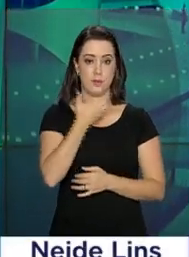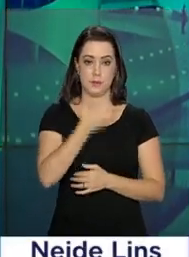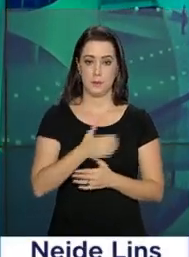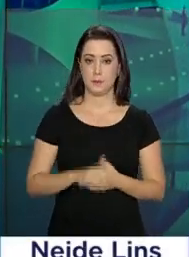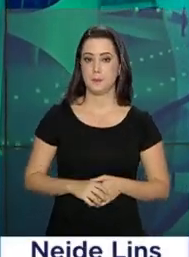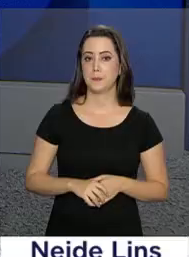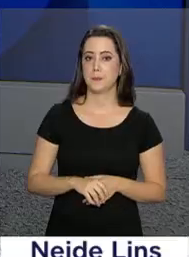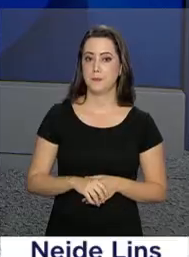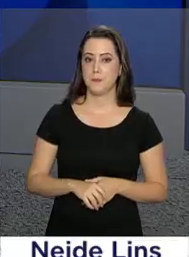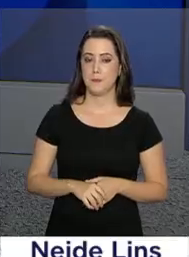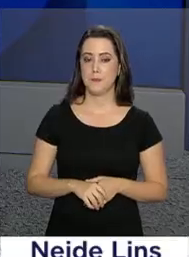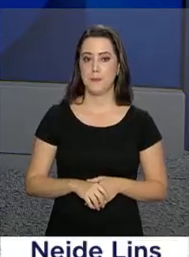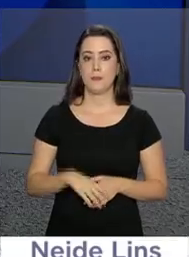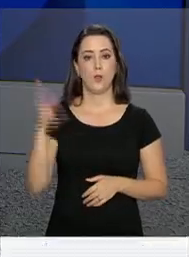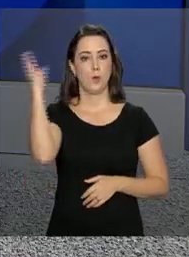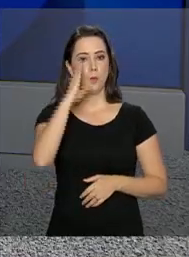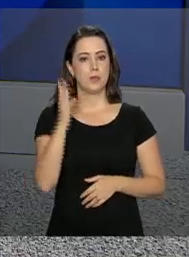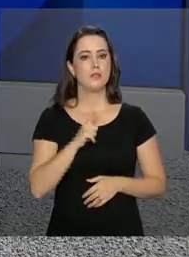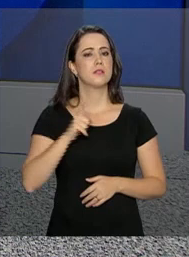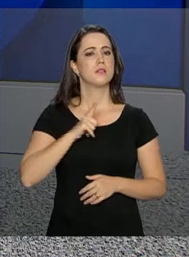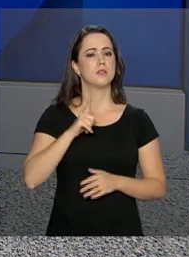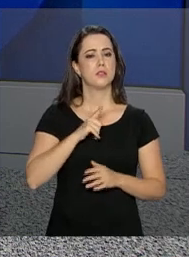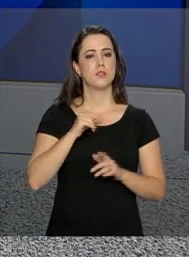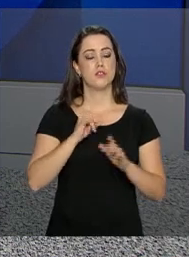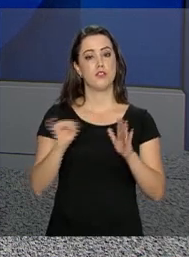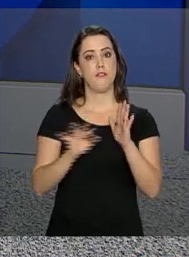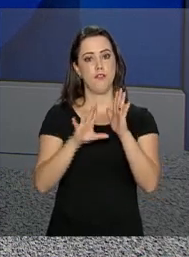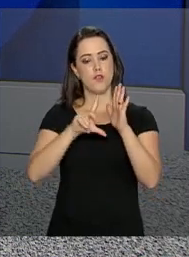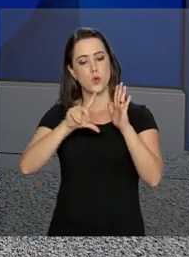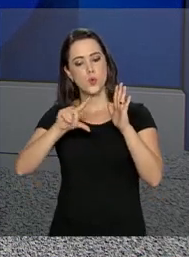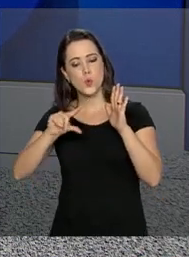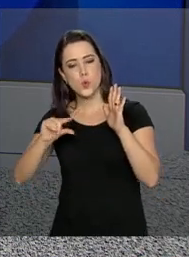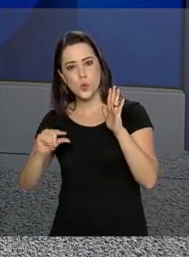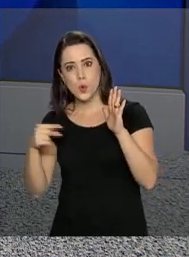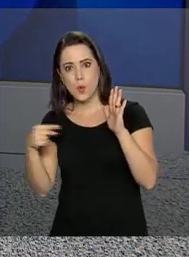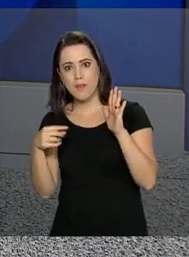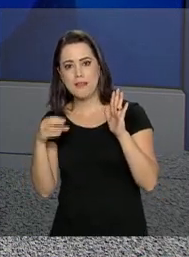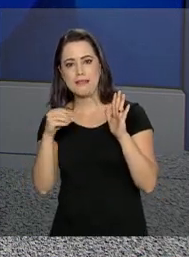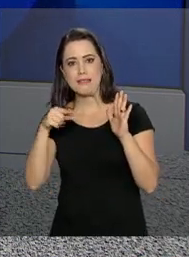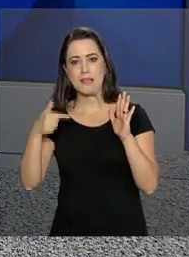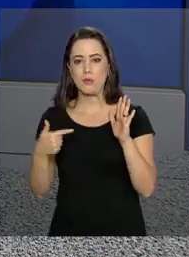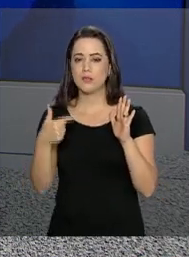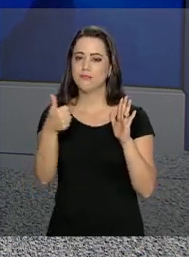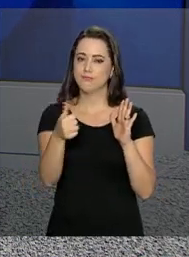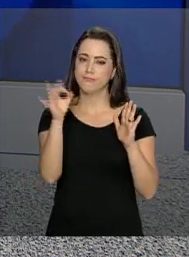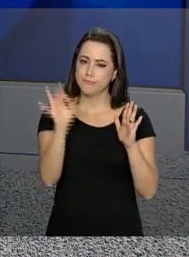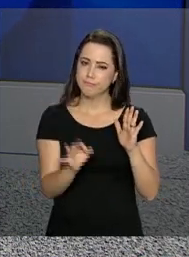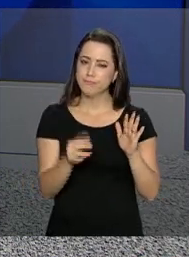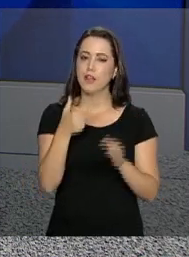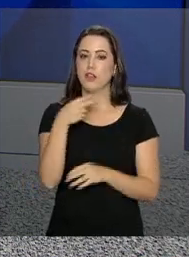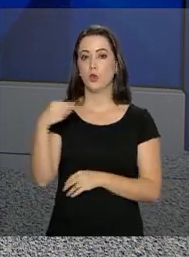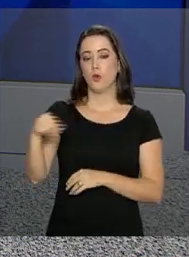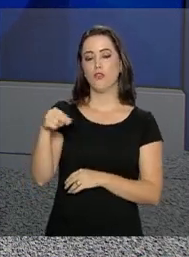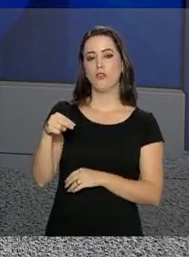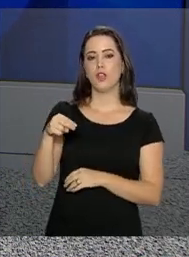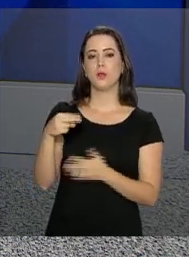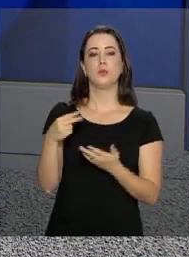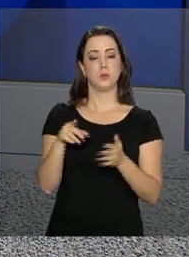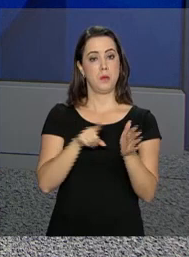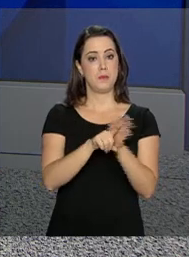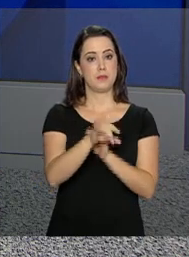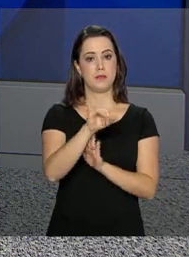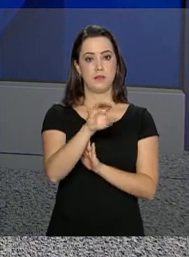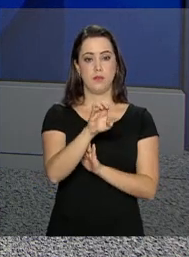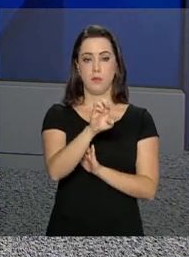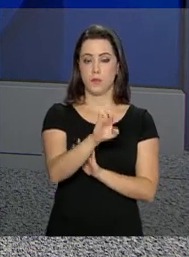dezembro o brasil registrou deflação de 0,21 por cento em novembro de acordo com o ibge é este resultado